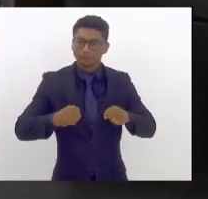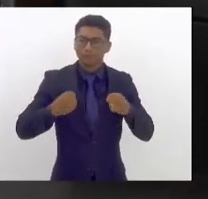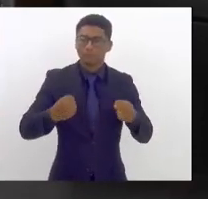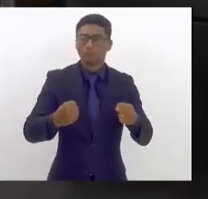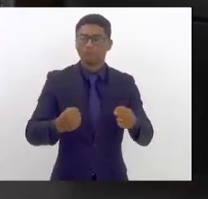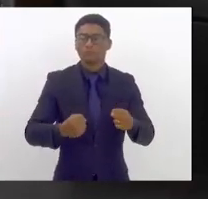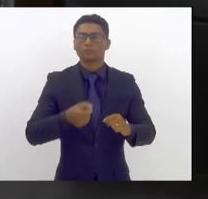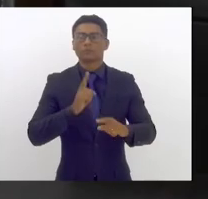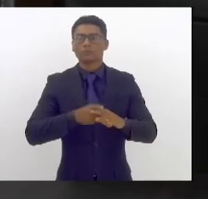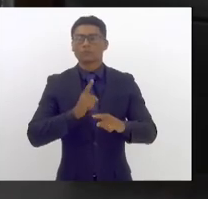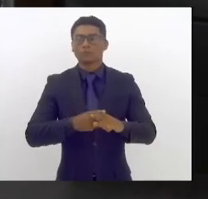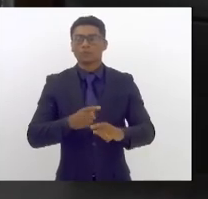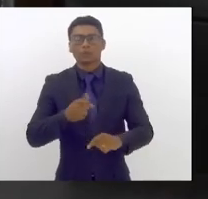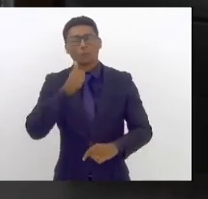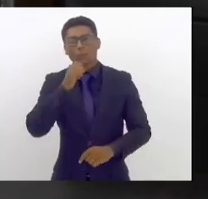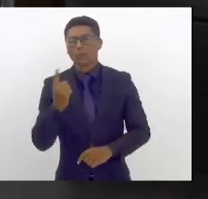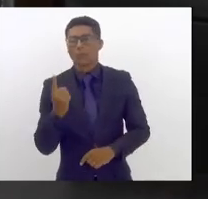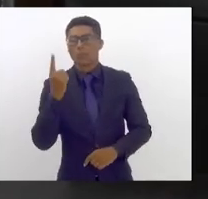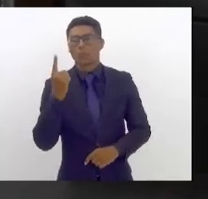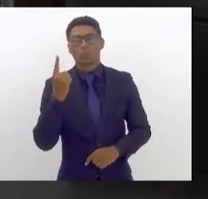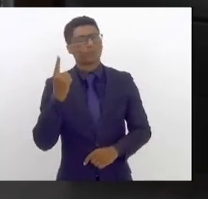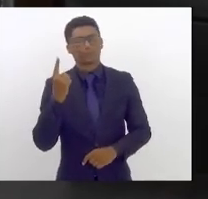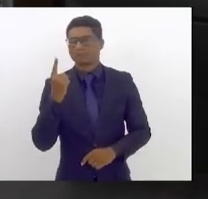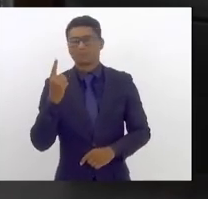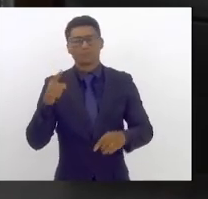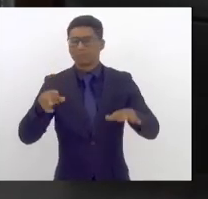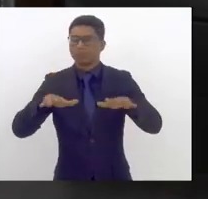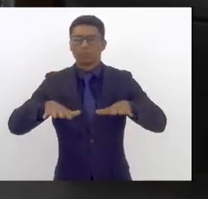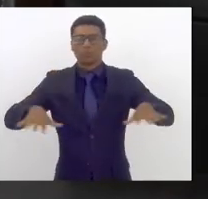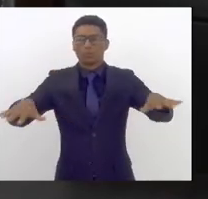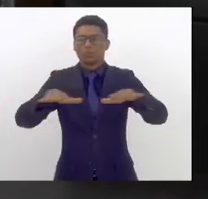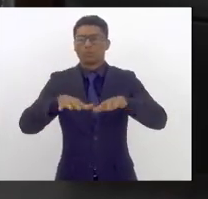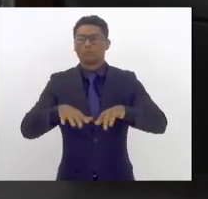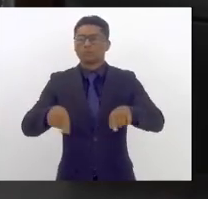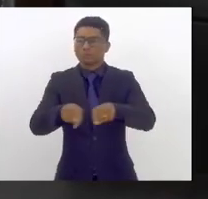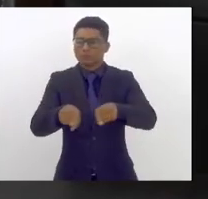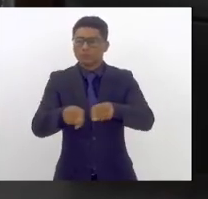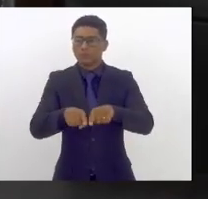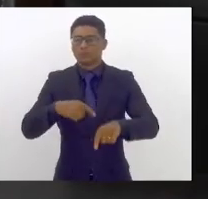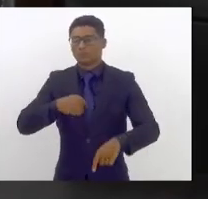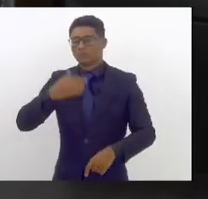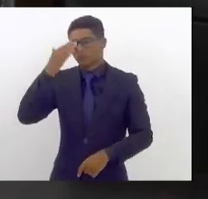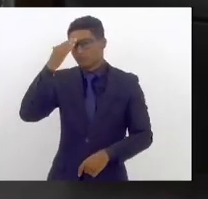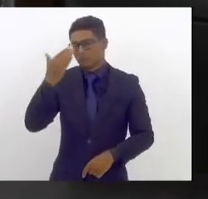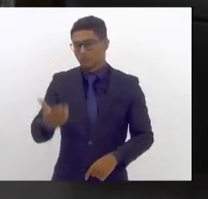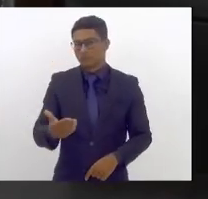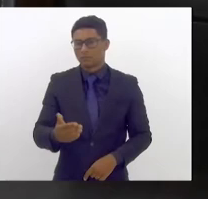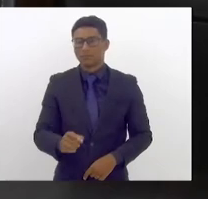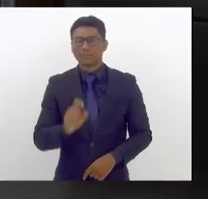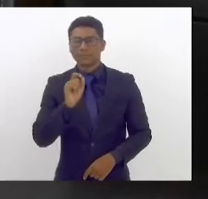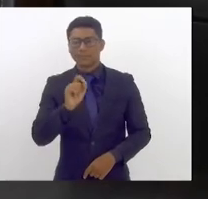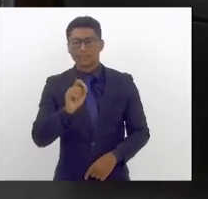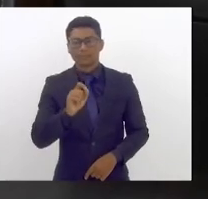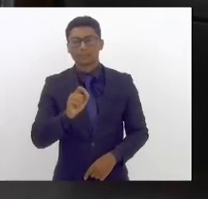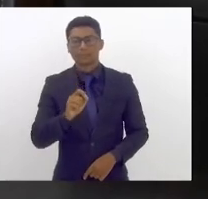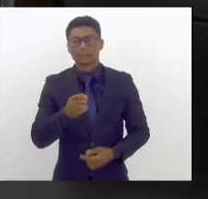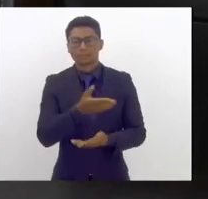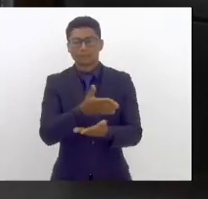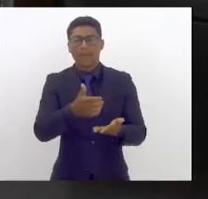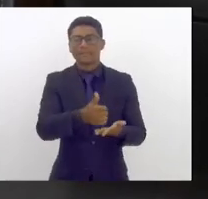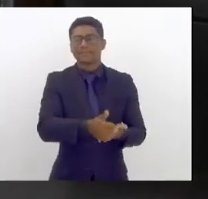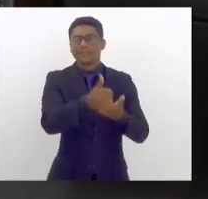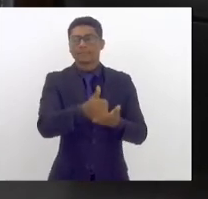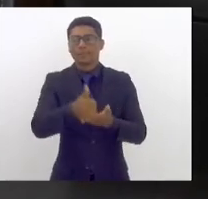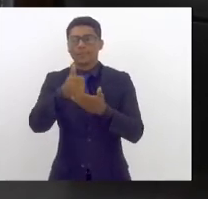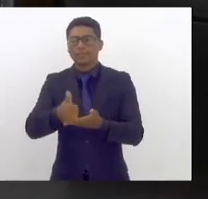posso dizer que foi empenho de uma só somos de todas e aqui agradecer muito a todas as assessorias